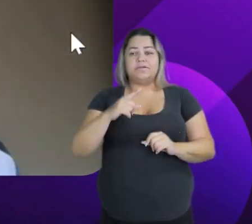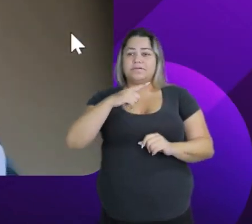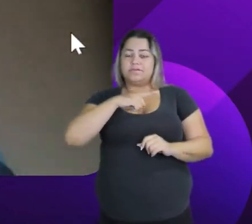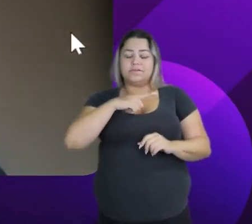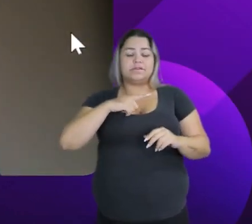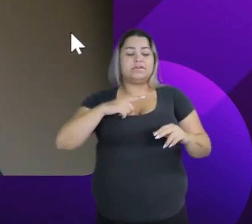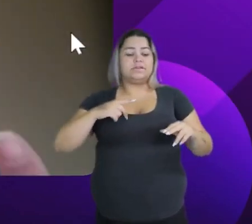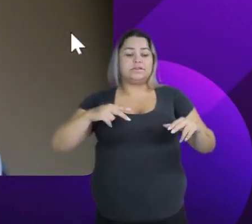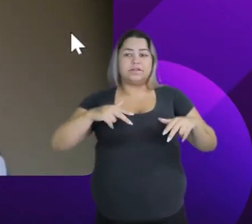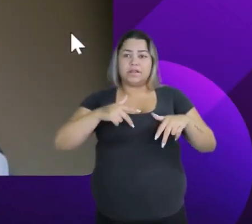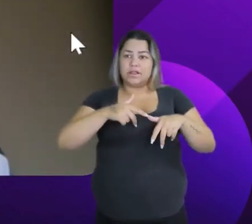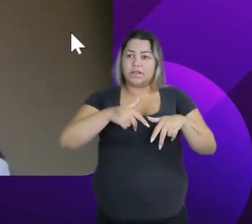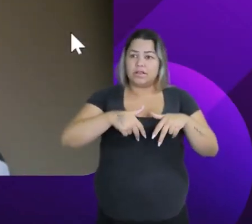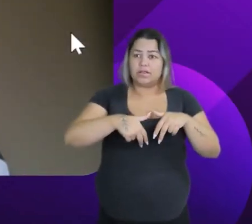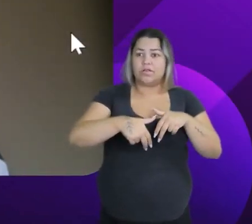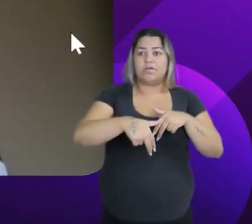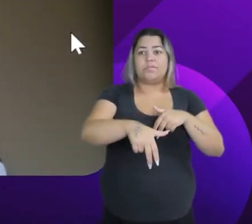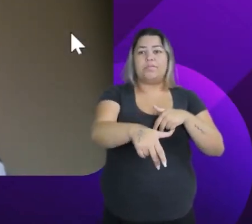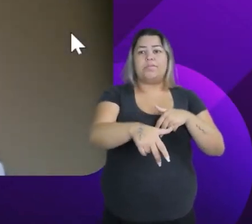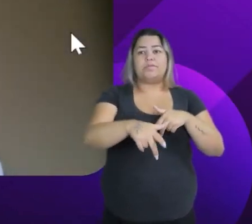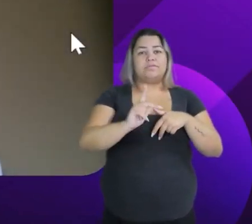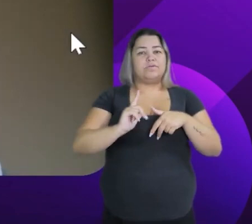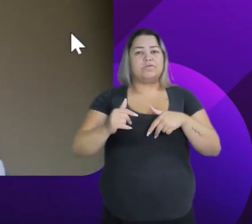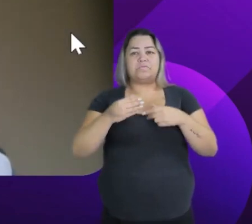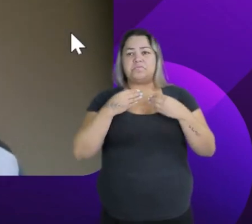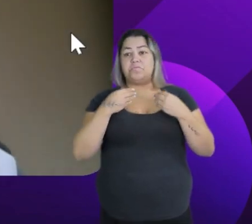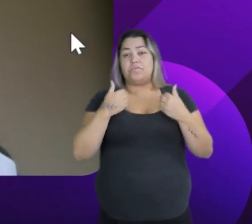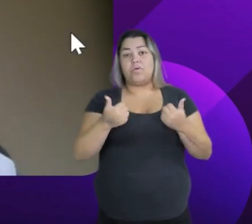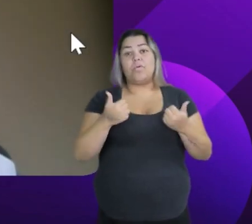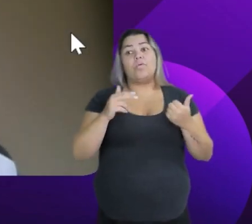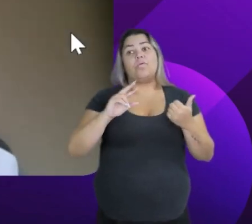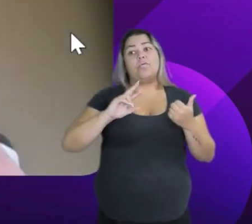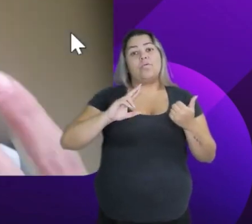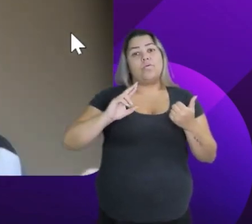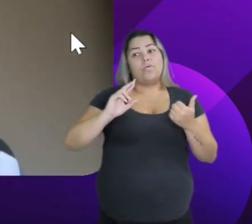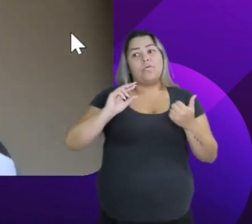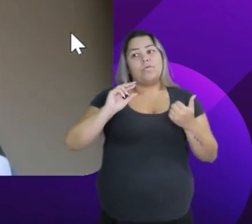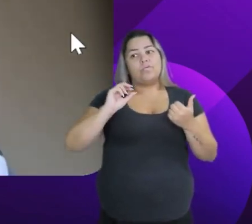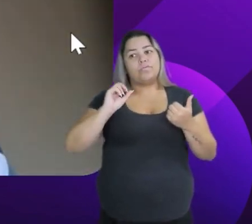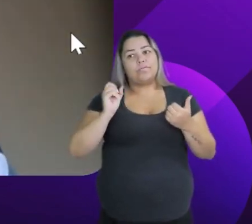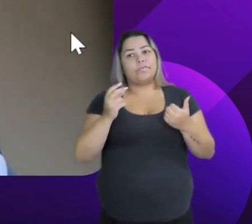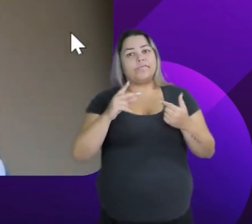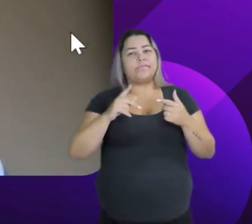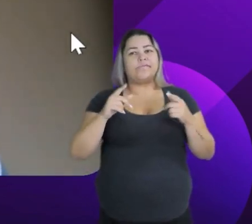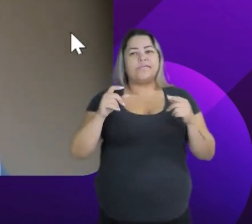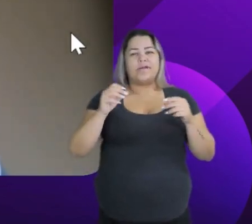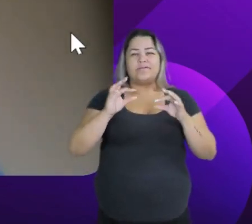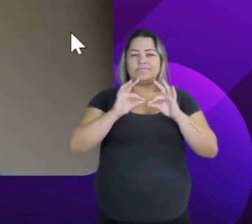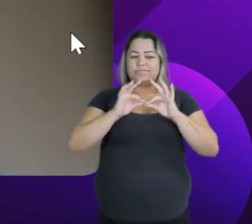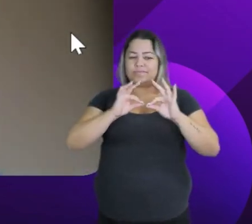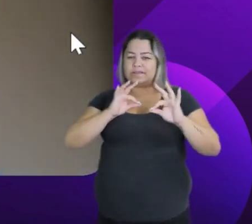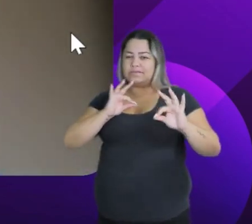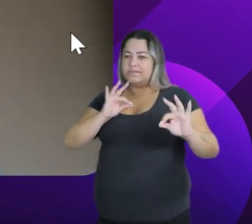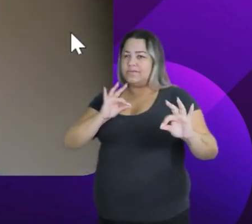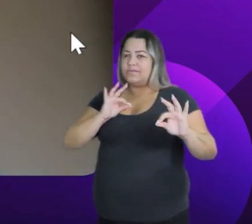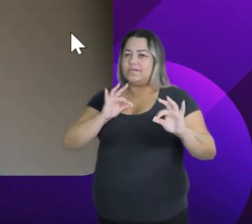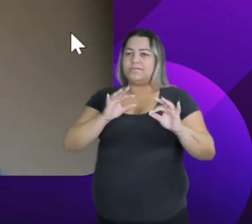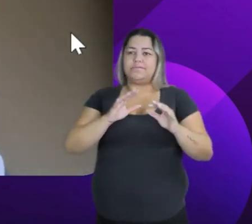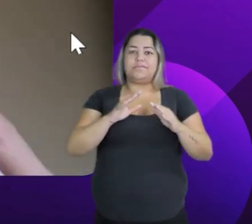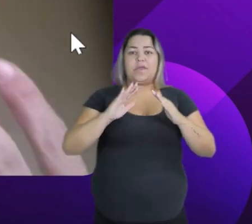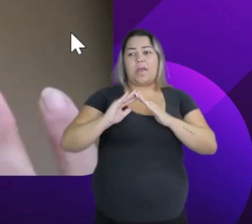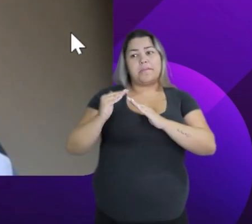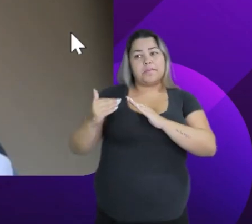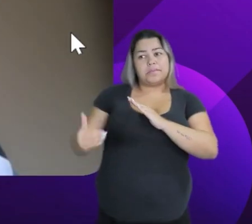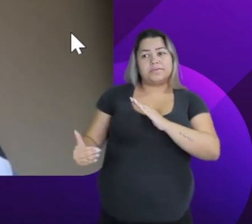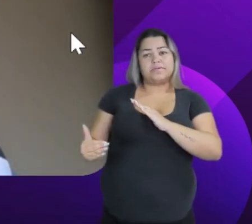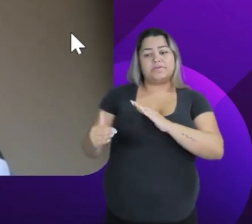mais largas, mesmo que elas não estejam em boas condições. Quando eu vou para trajetos mais distantes, como por exemplo periferias, a